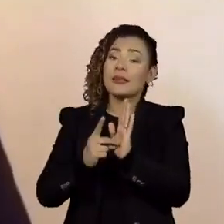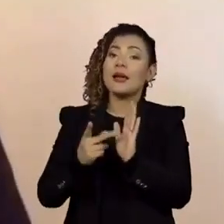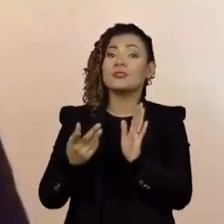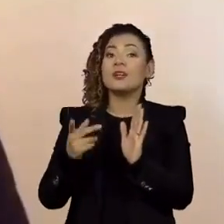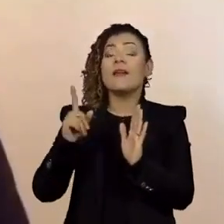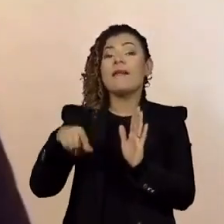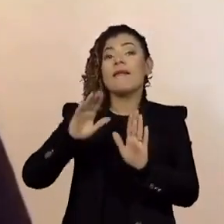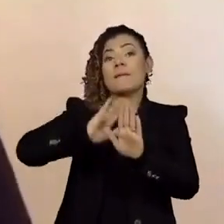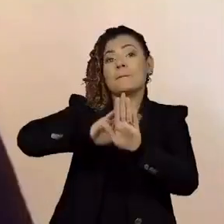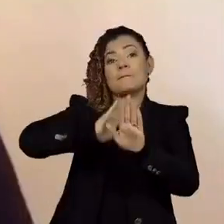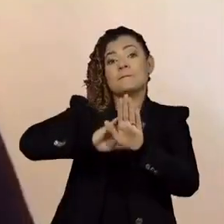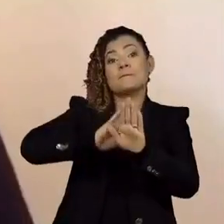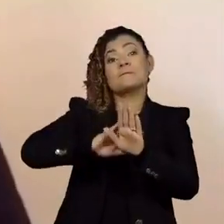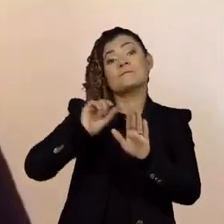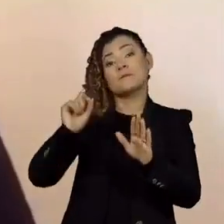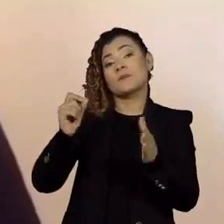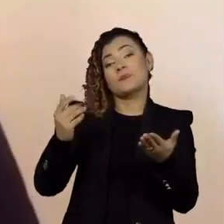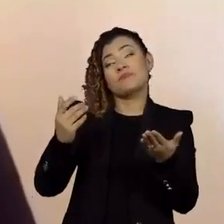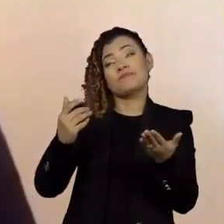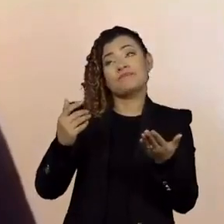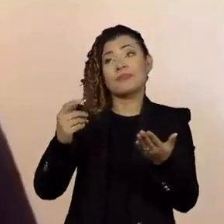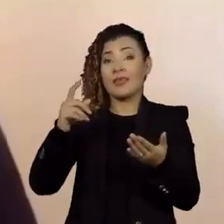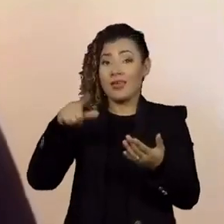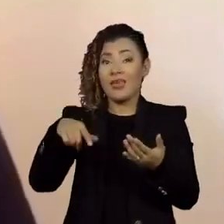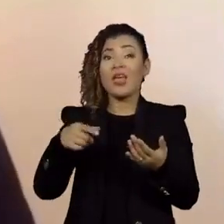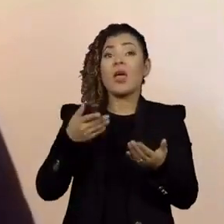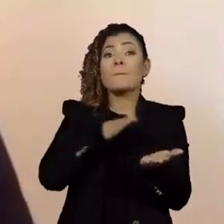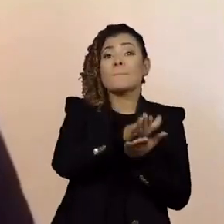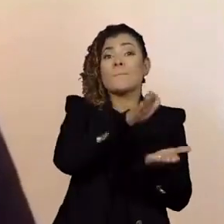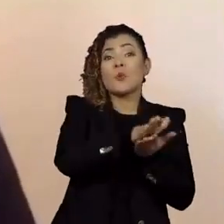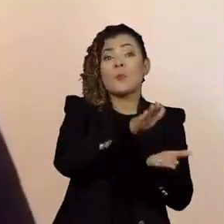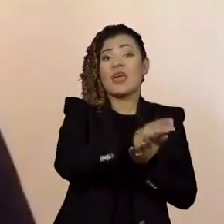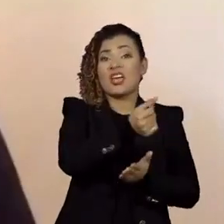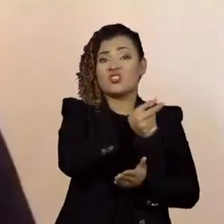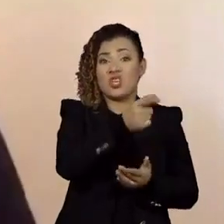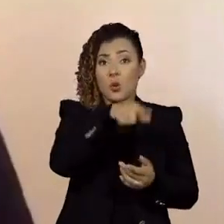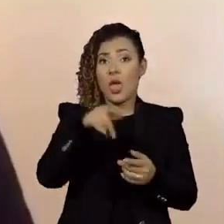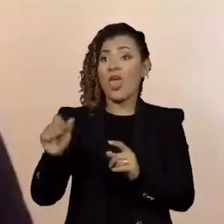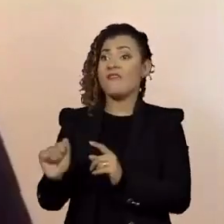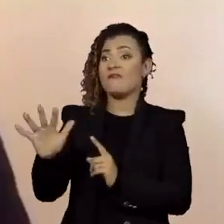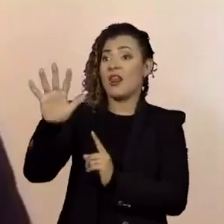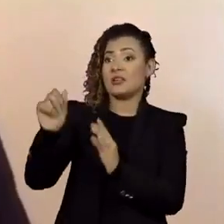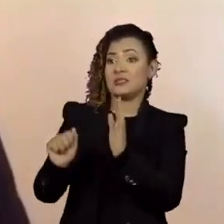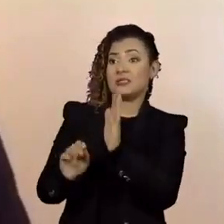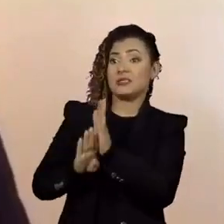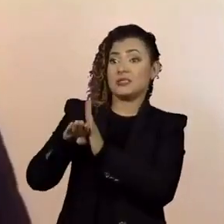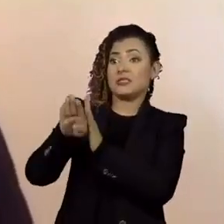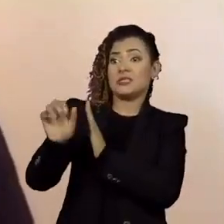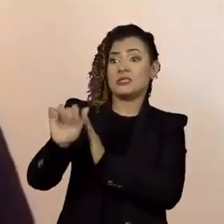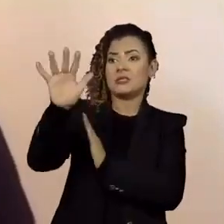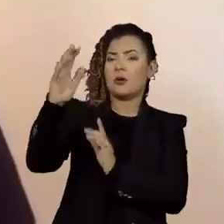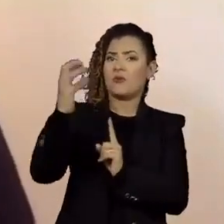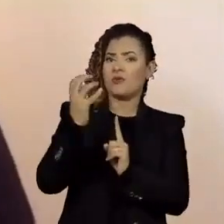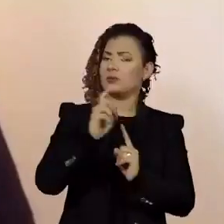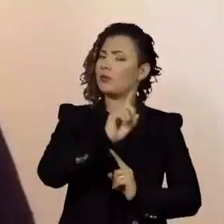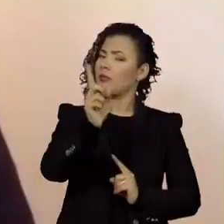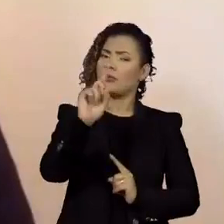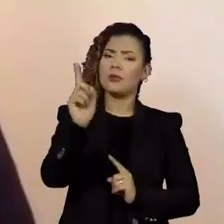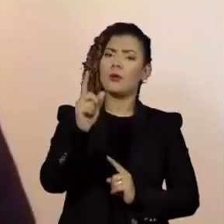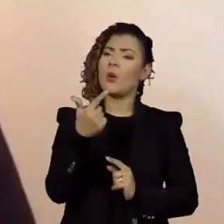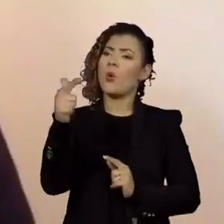empiricamente falsificada a tese de que emissão de moeda tem a ver com inflação. Inflação tem outros determinantes. Agora,